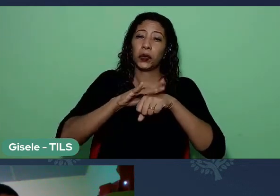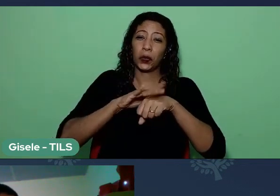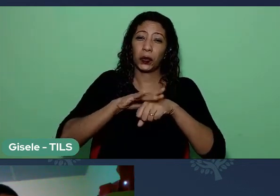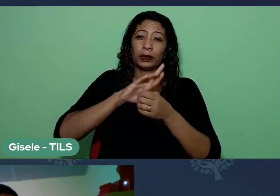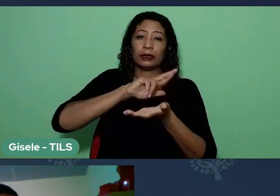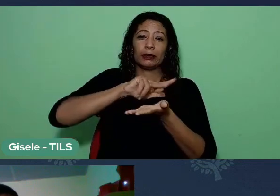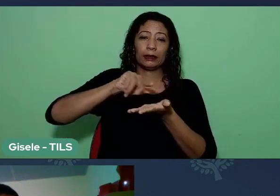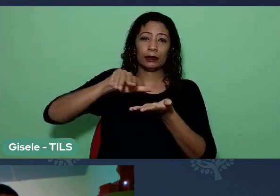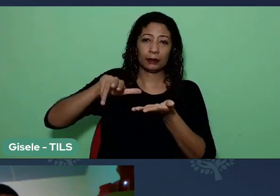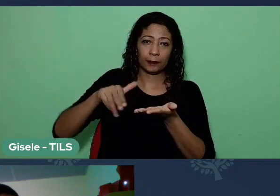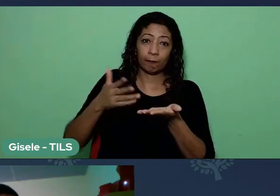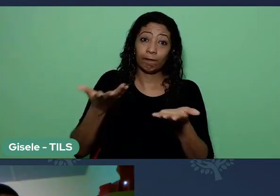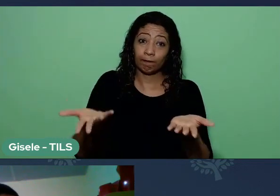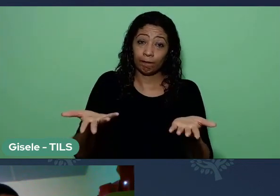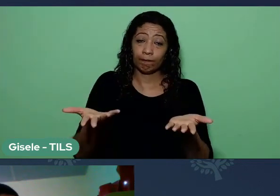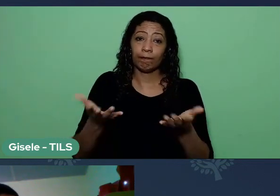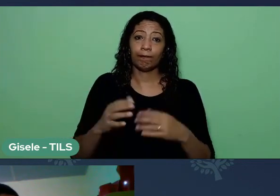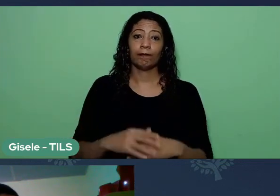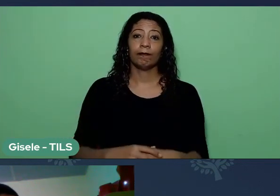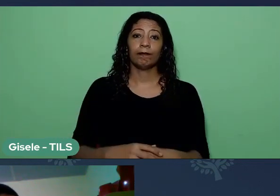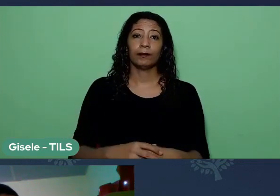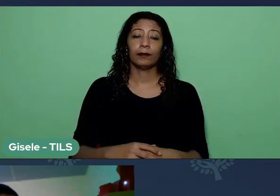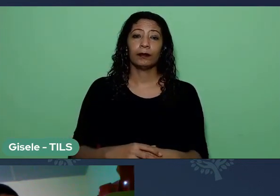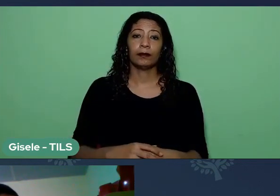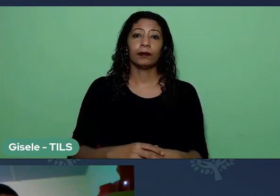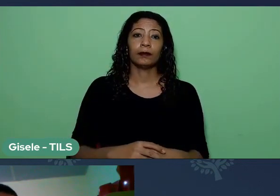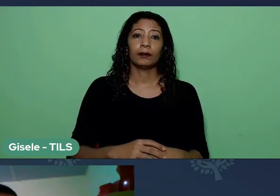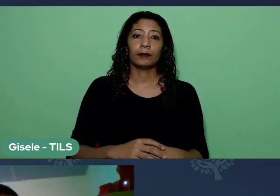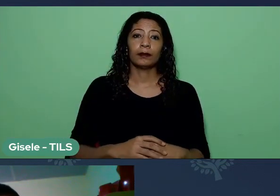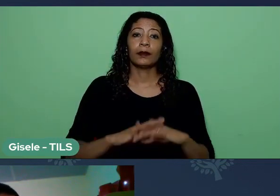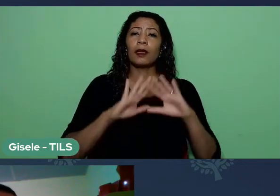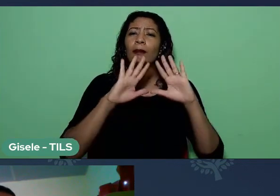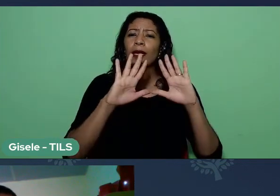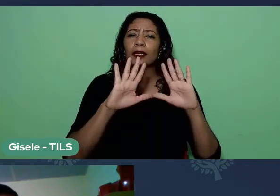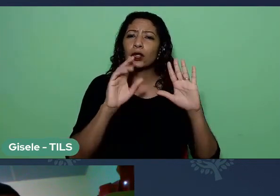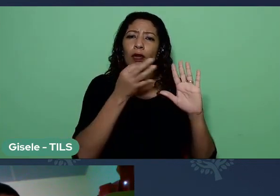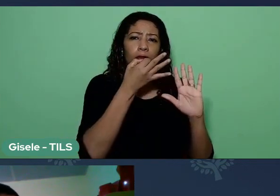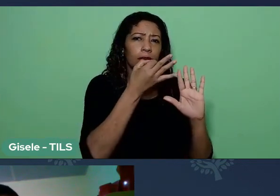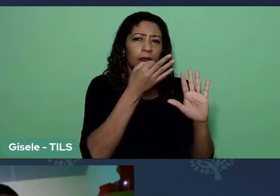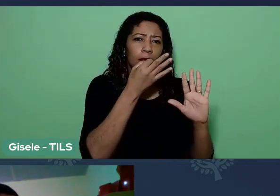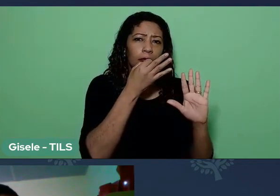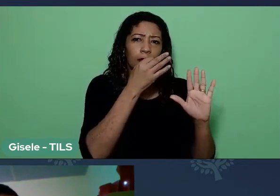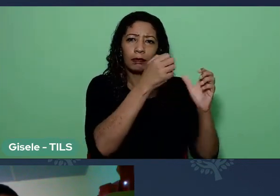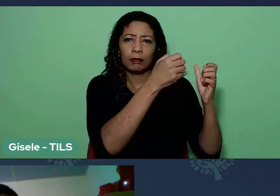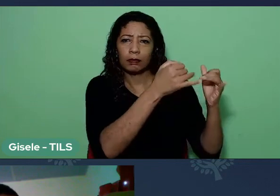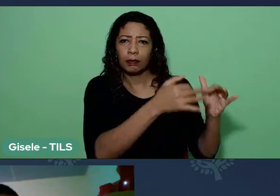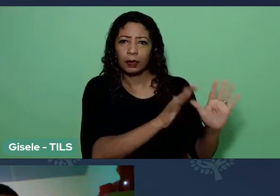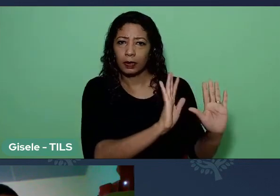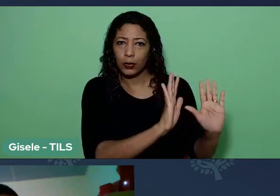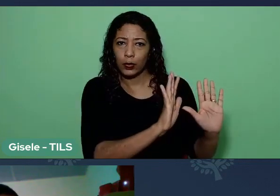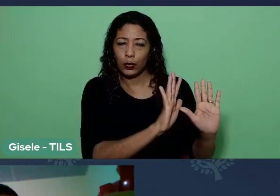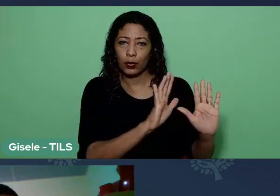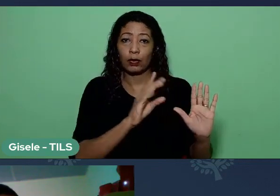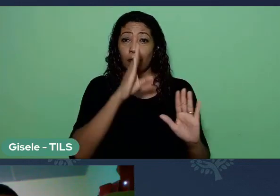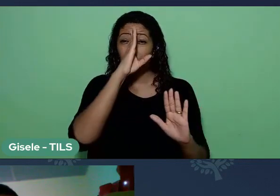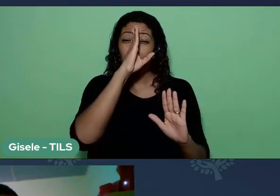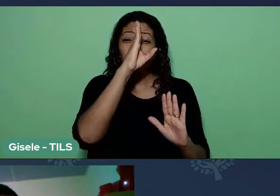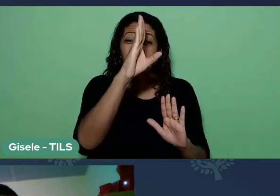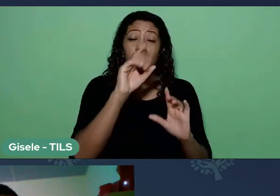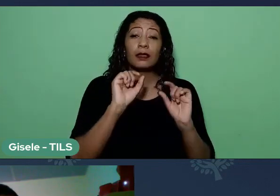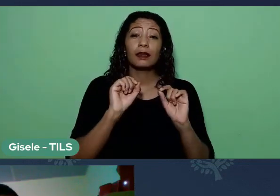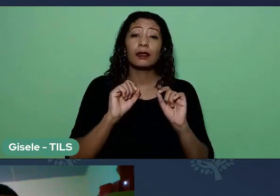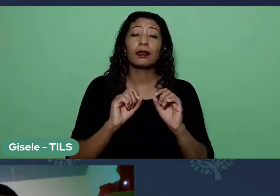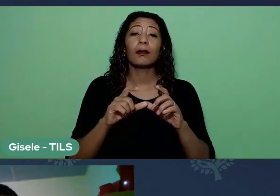catarata. Mas isso é só um comentário que eu deixo marginalmente. A máscara tem que